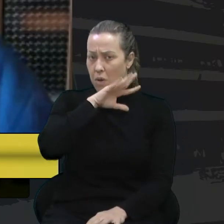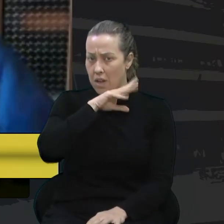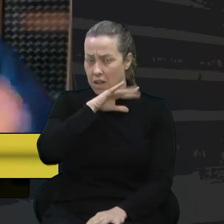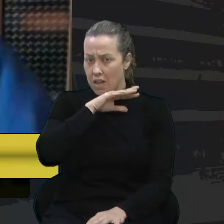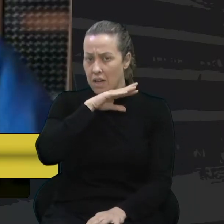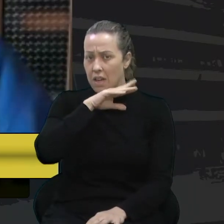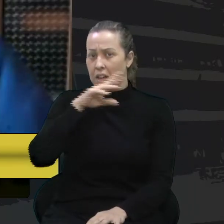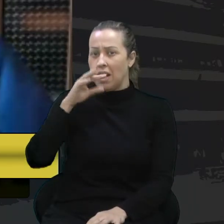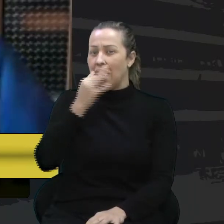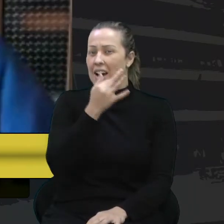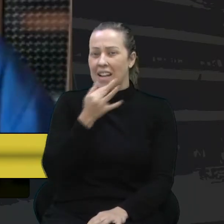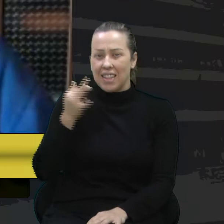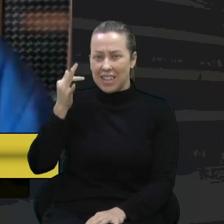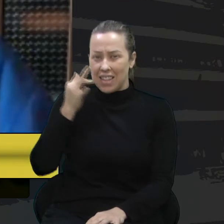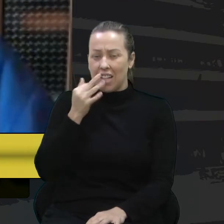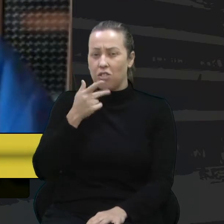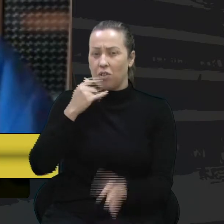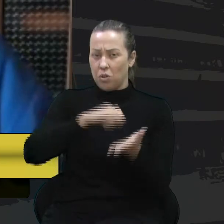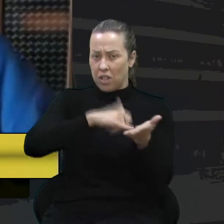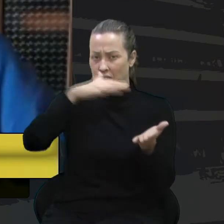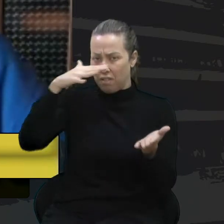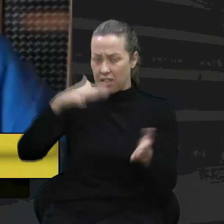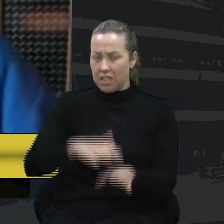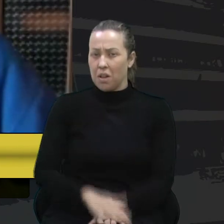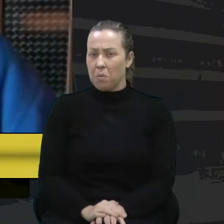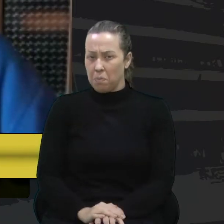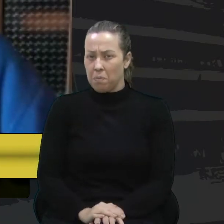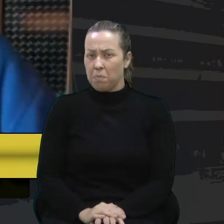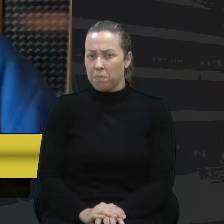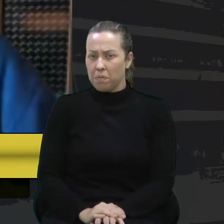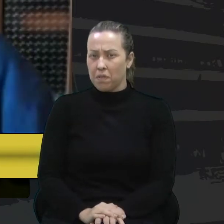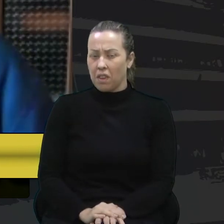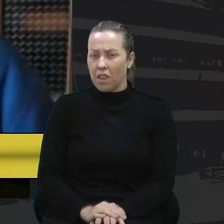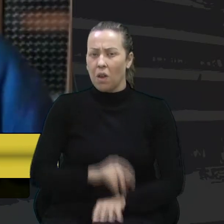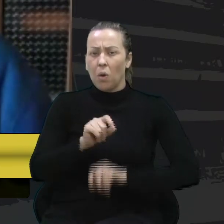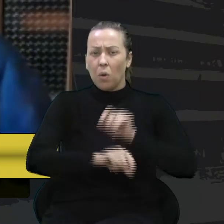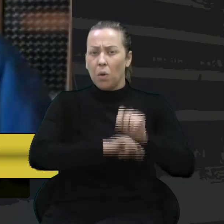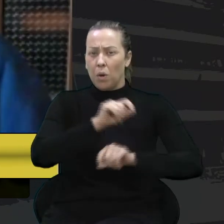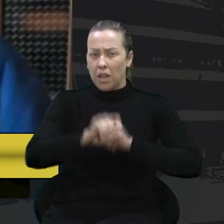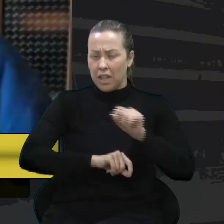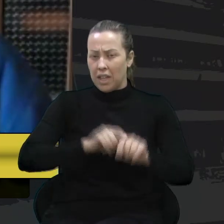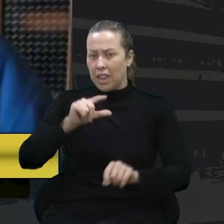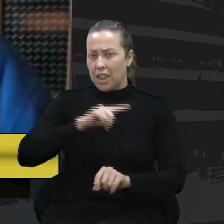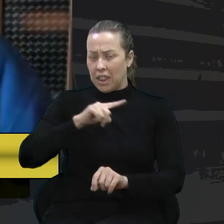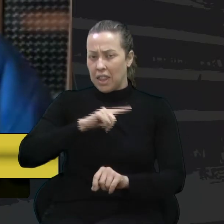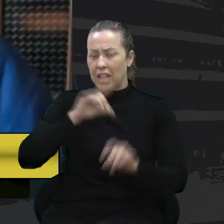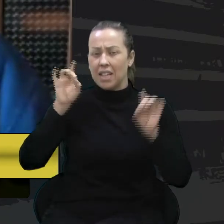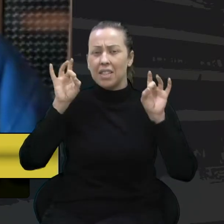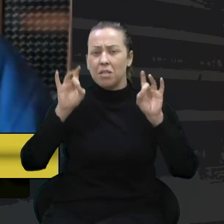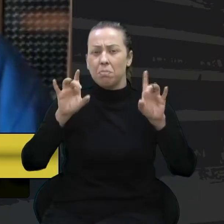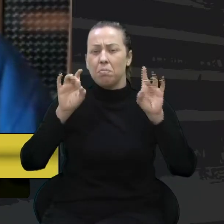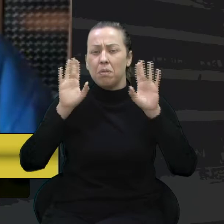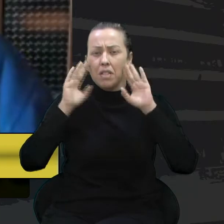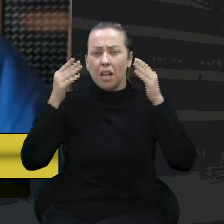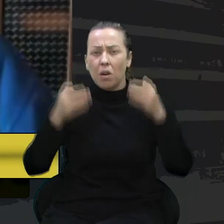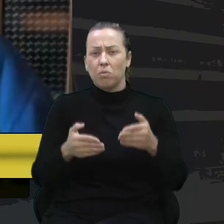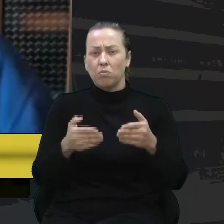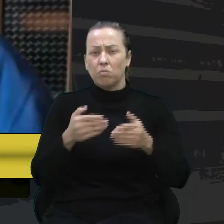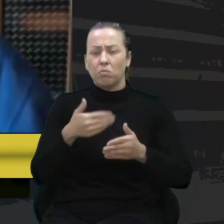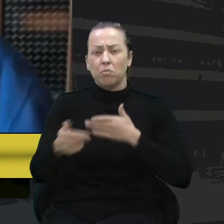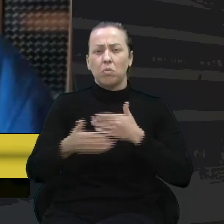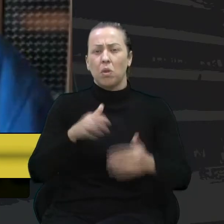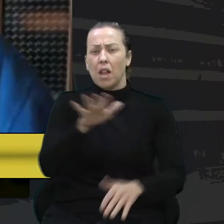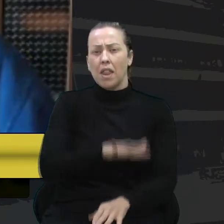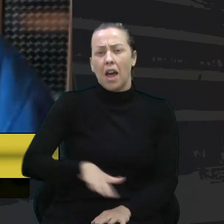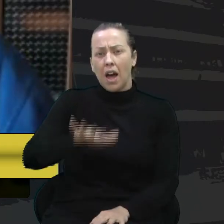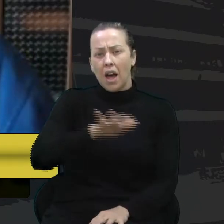vereadora Tati traz a questão da inflação e que é causada especialmente, seja pela